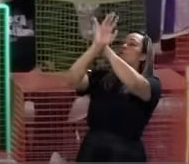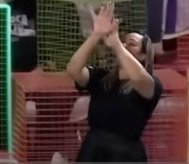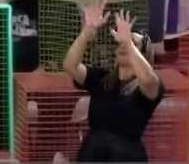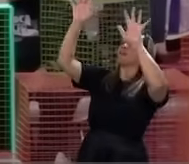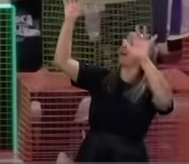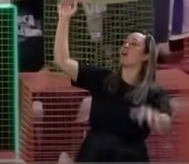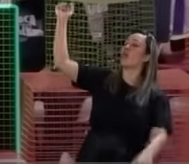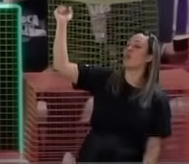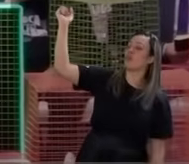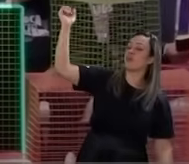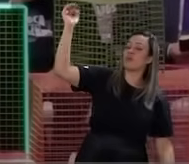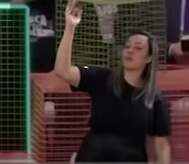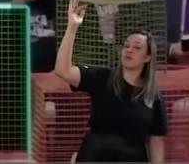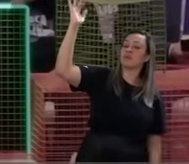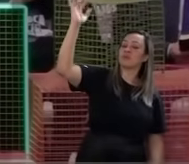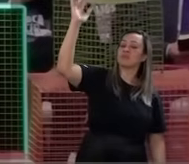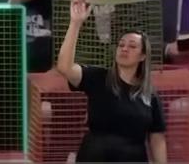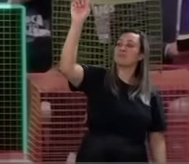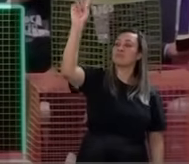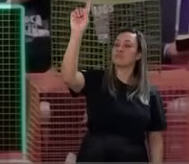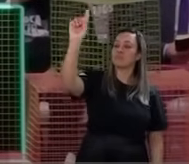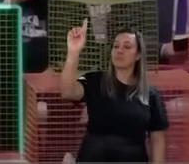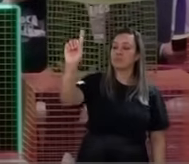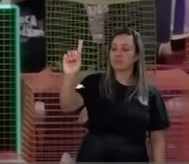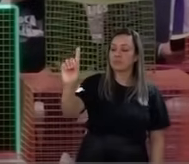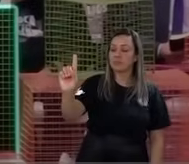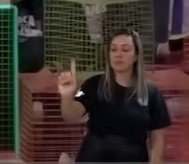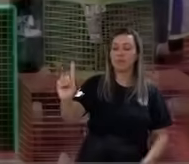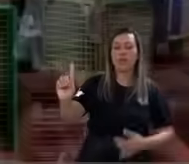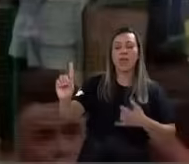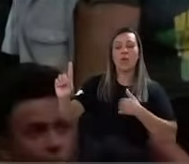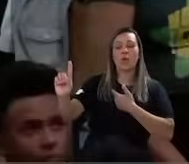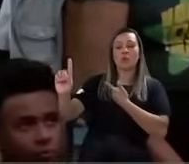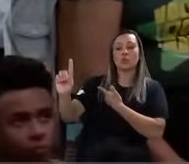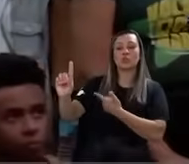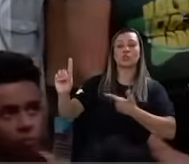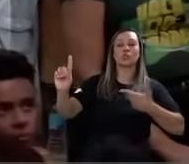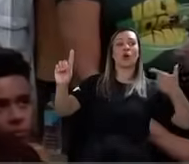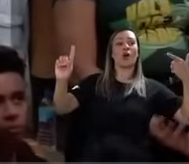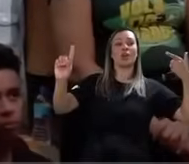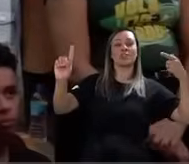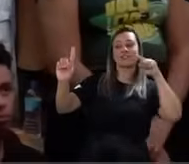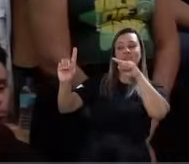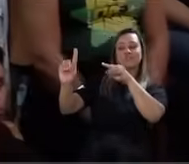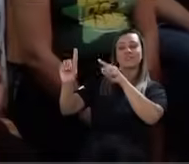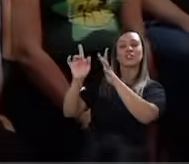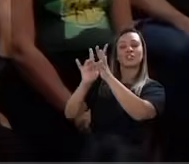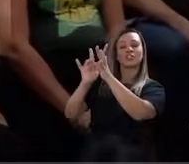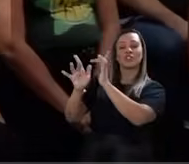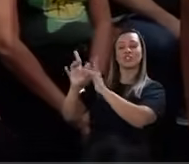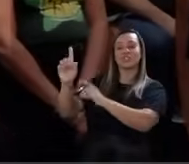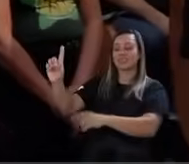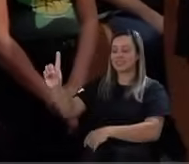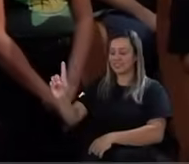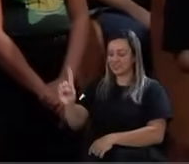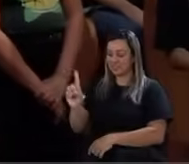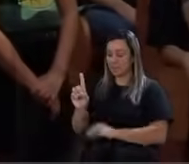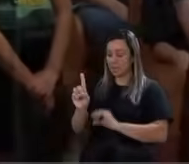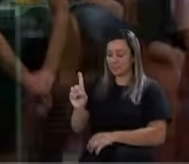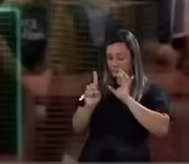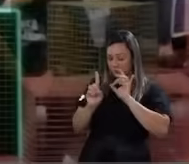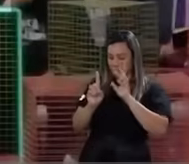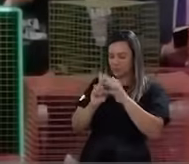luz, esta rosa será minha só. O Senhor me autoriza a pedir um